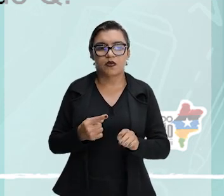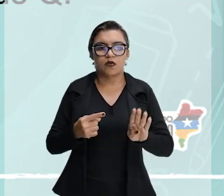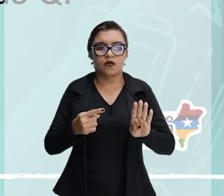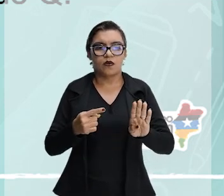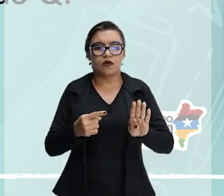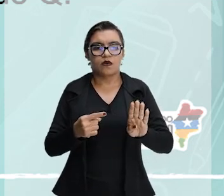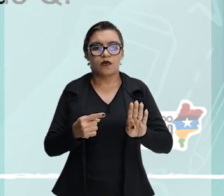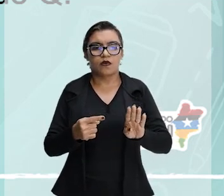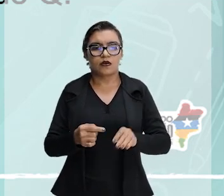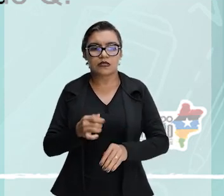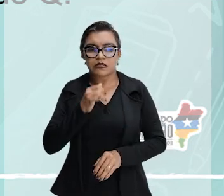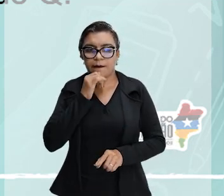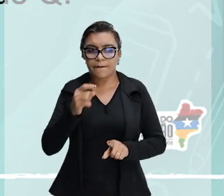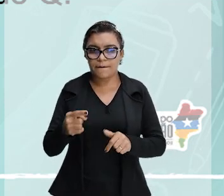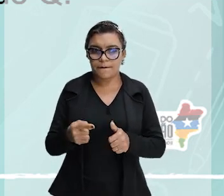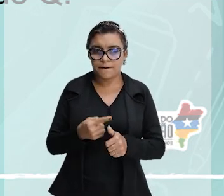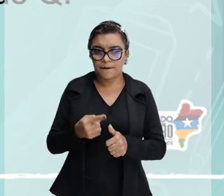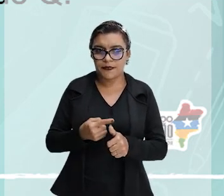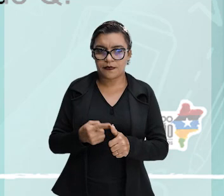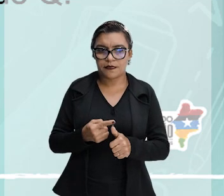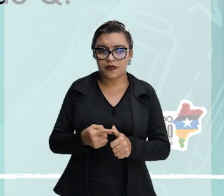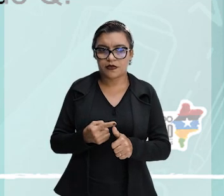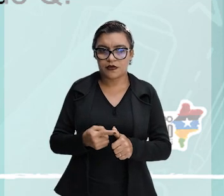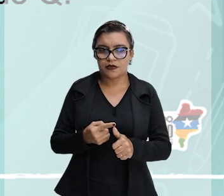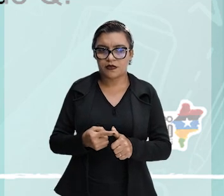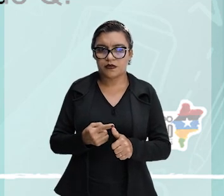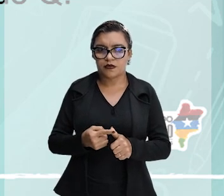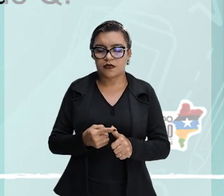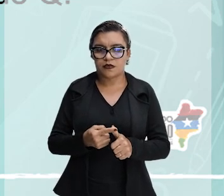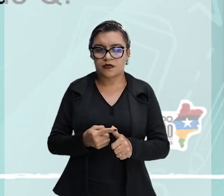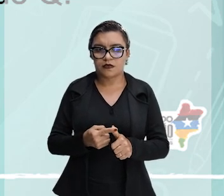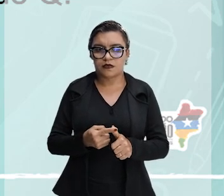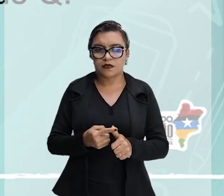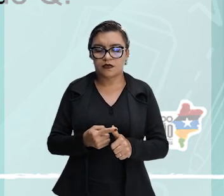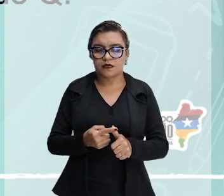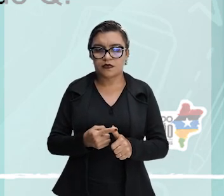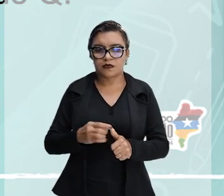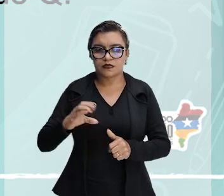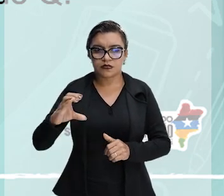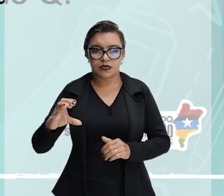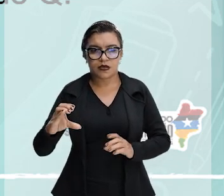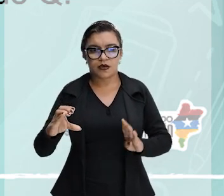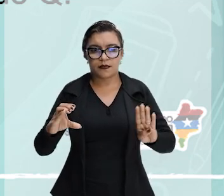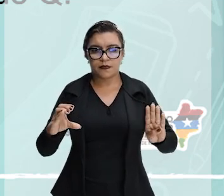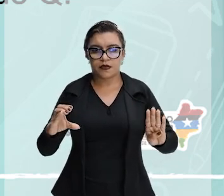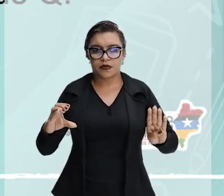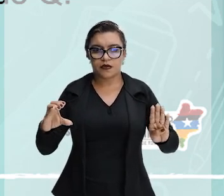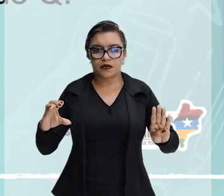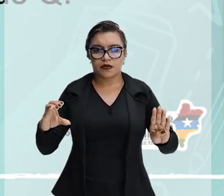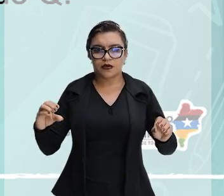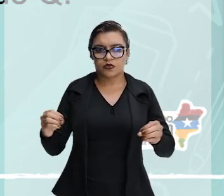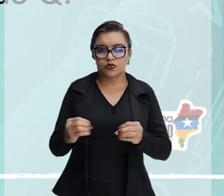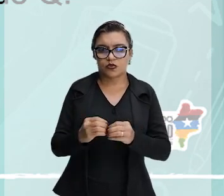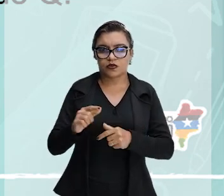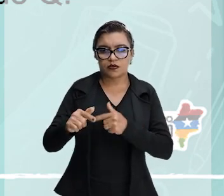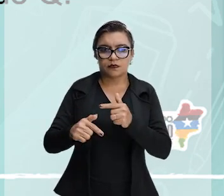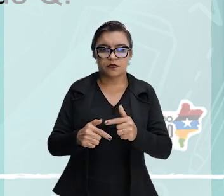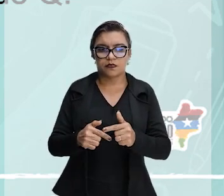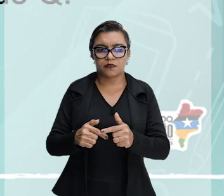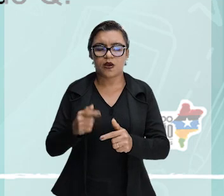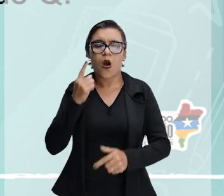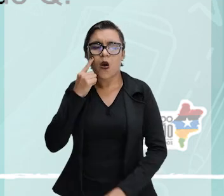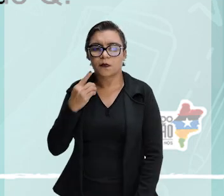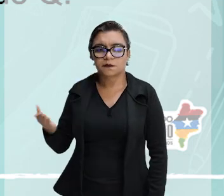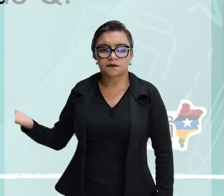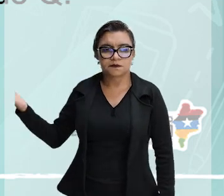B, mantido a mesma distância, e em seguida separa-se C e B.